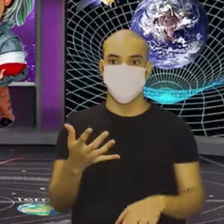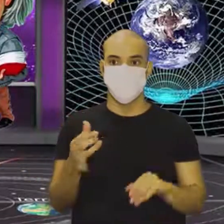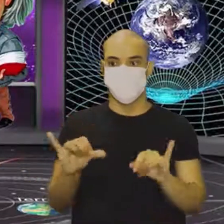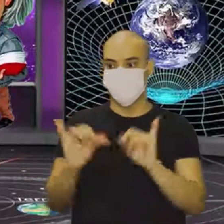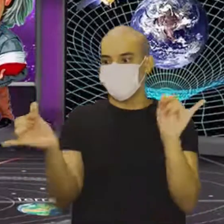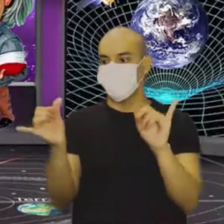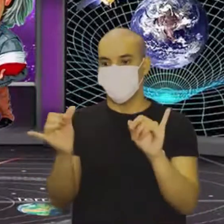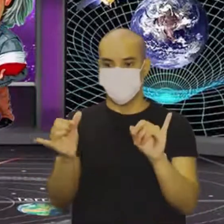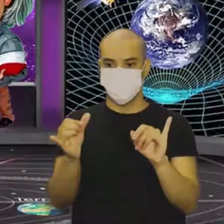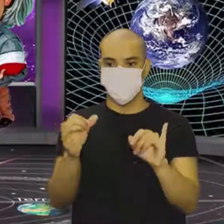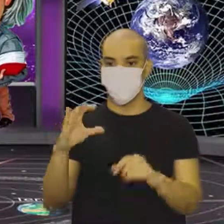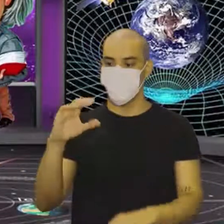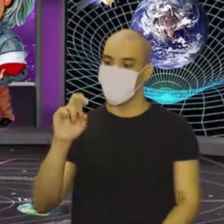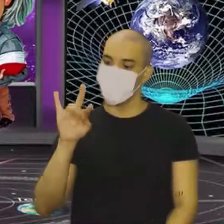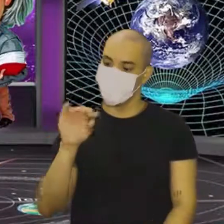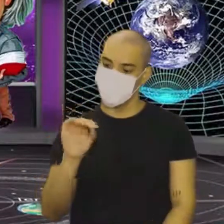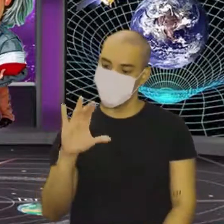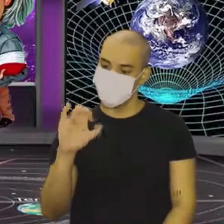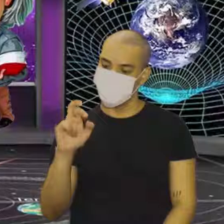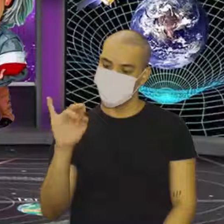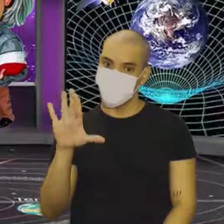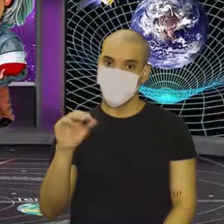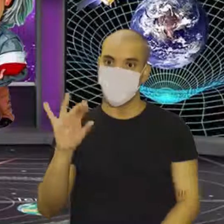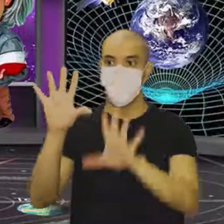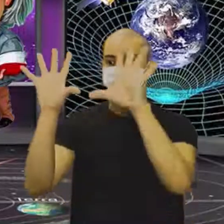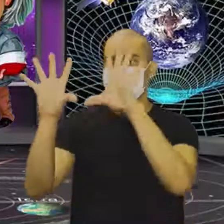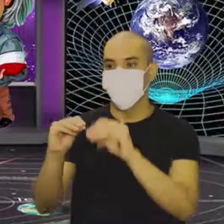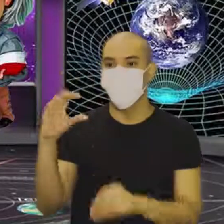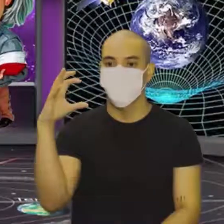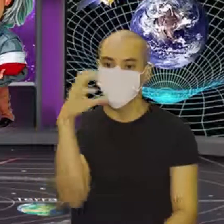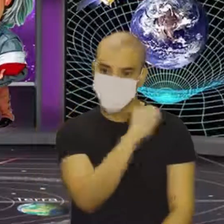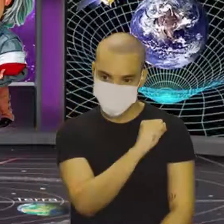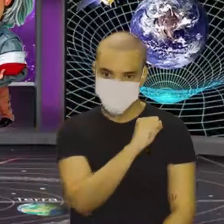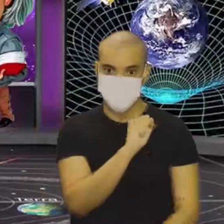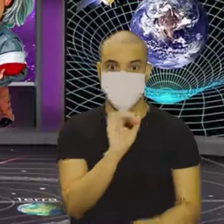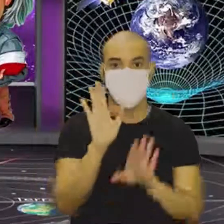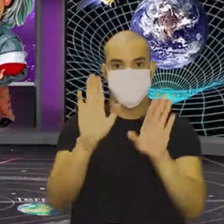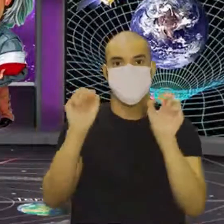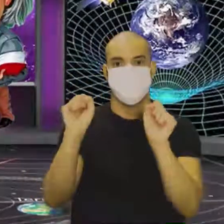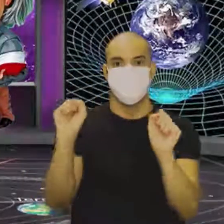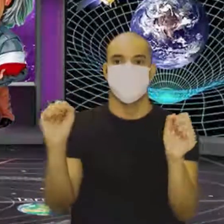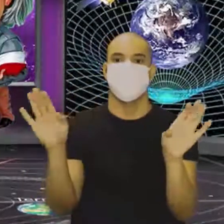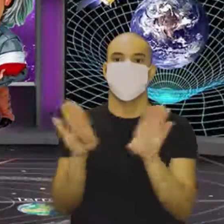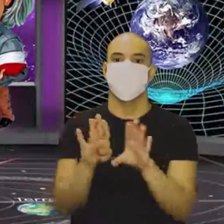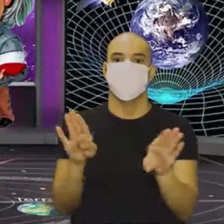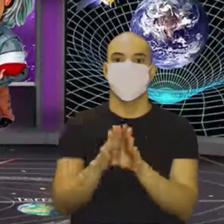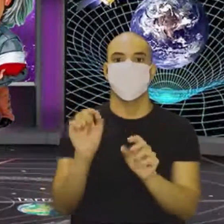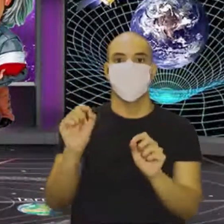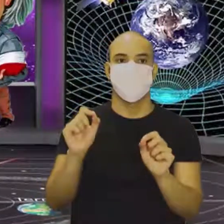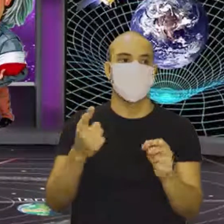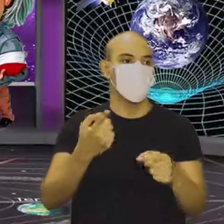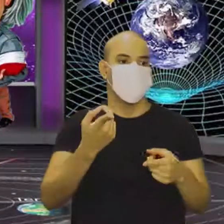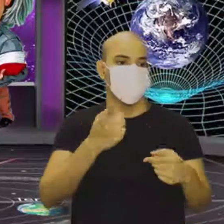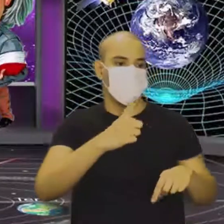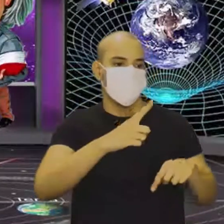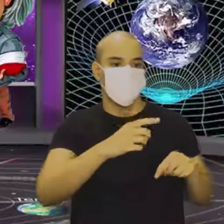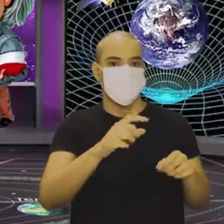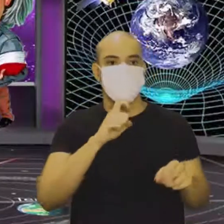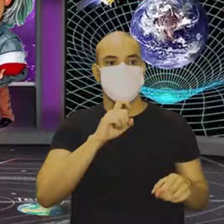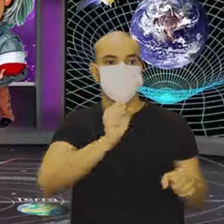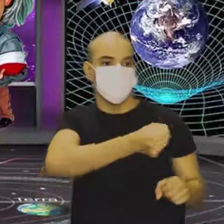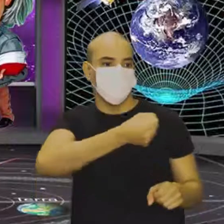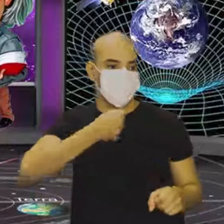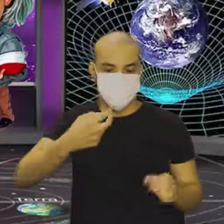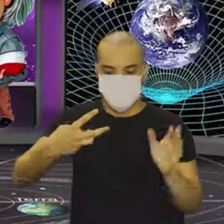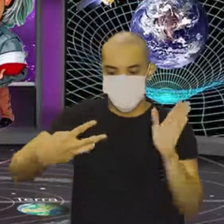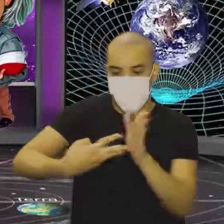né? Por mais que eu tenha um sistema de proteção que vá lá e desligue rapidamente, pode ter dano ao aparelho, pode ter dano à